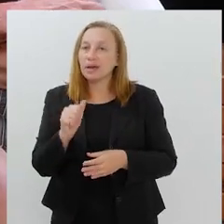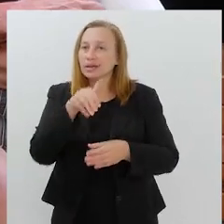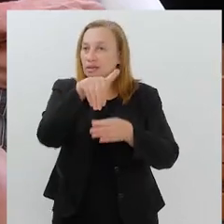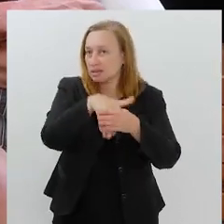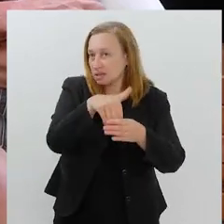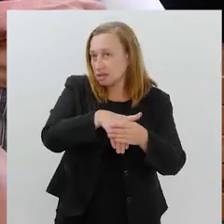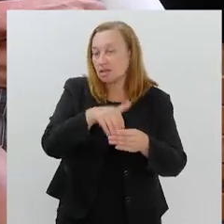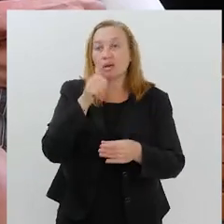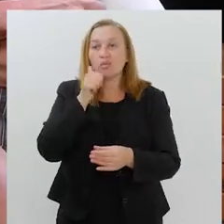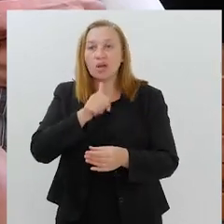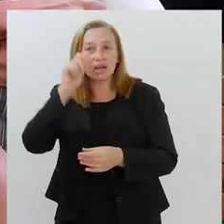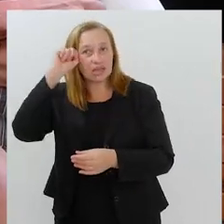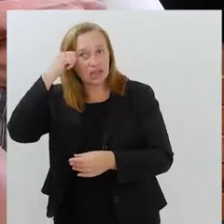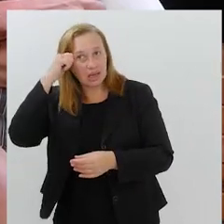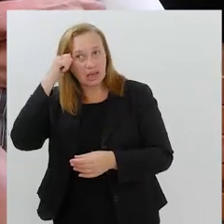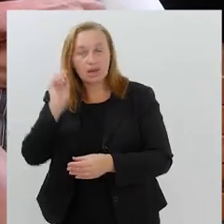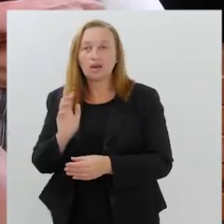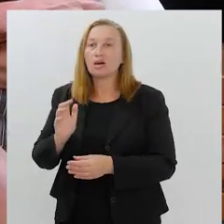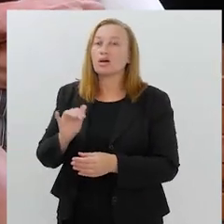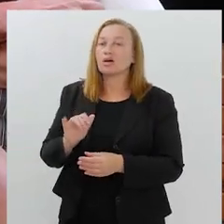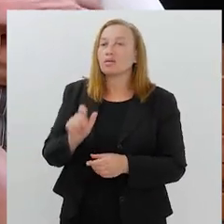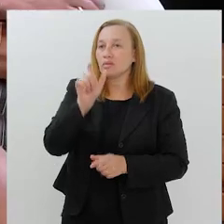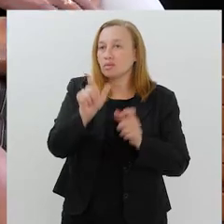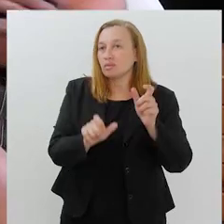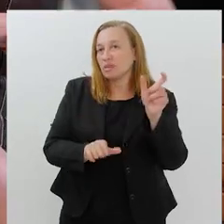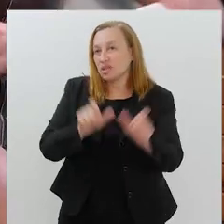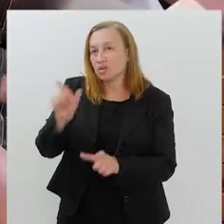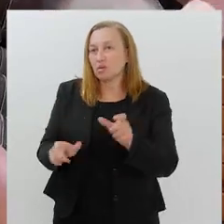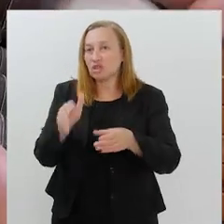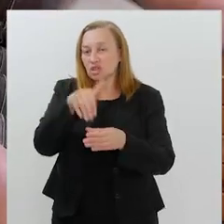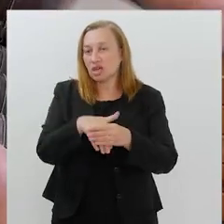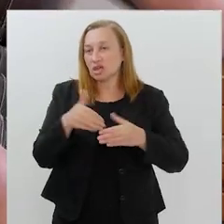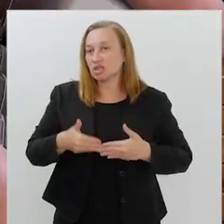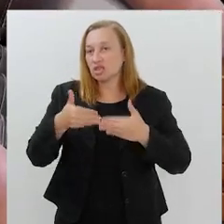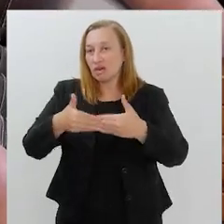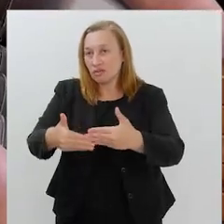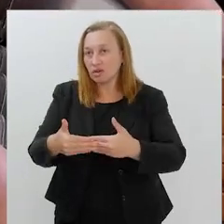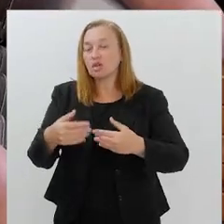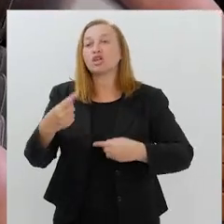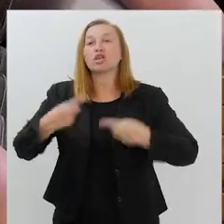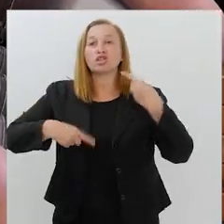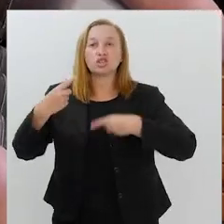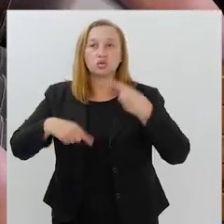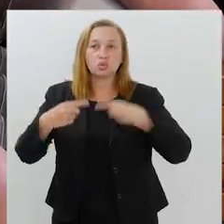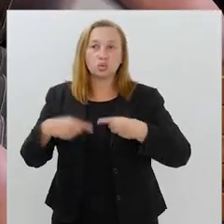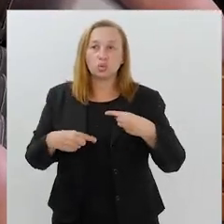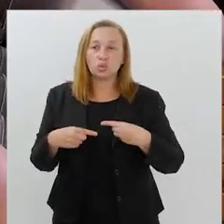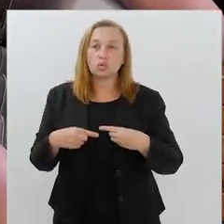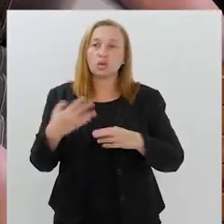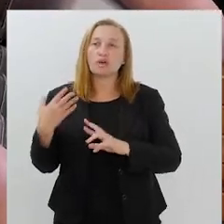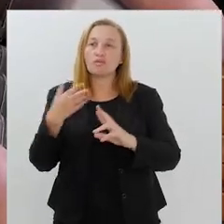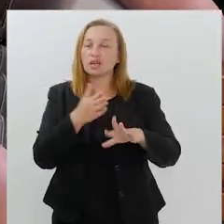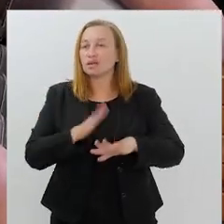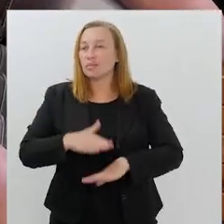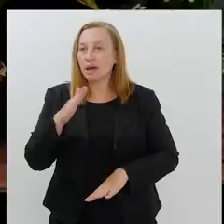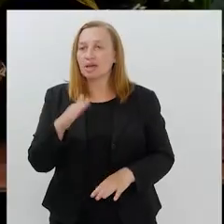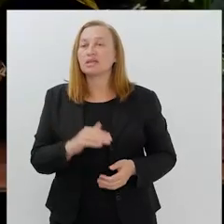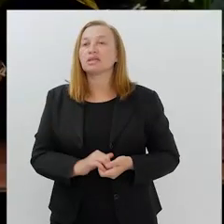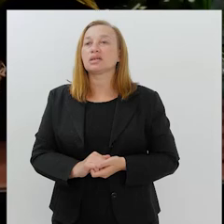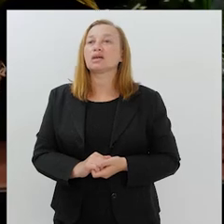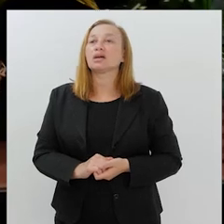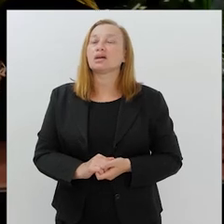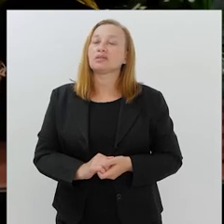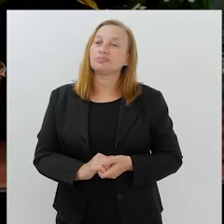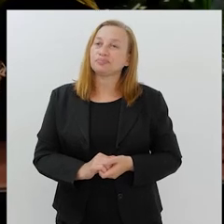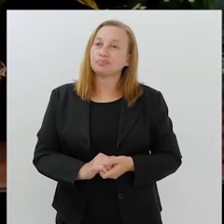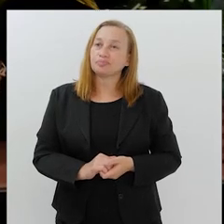de mulheres especial para campanha de mulheres negras ou de pessoas negras a gente avance e discute E aí faço referência mais uma vez esse